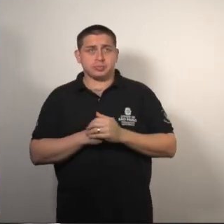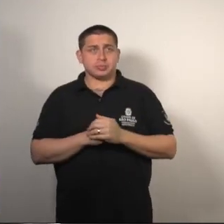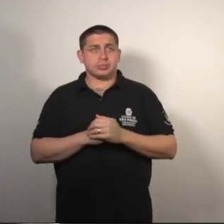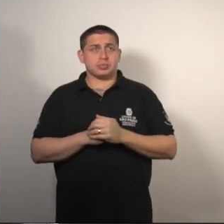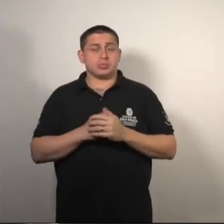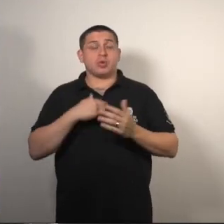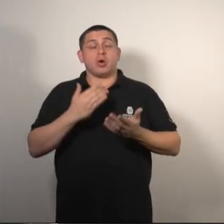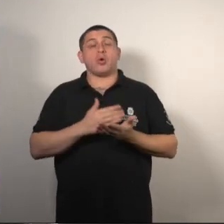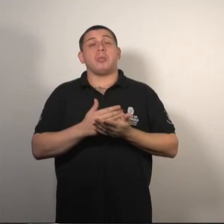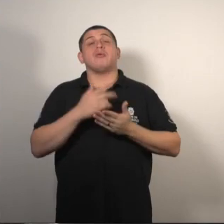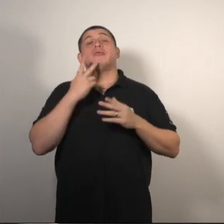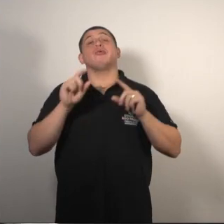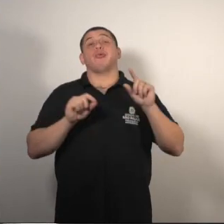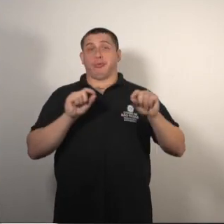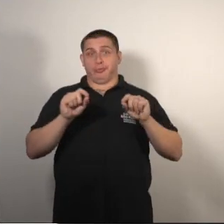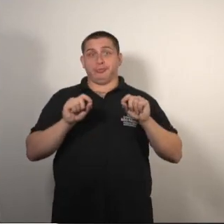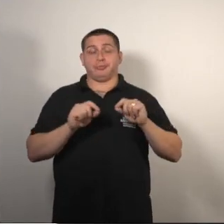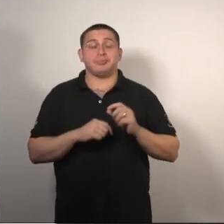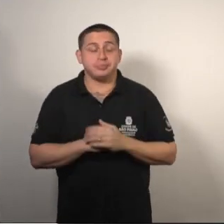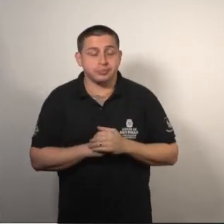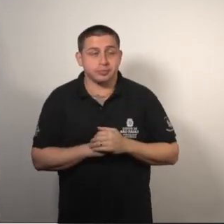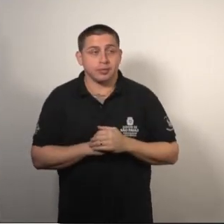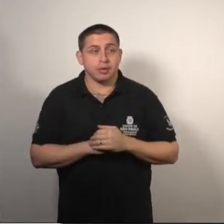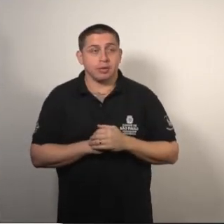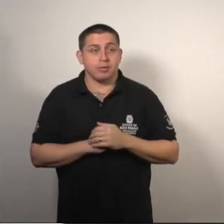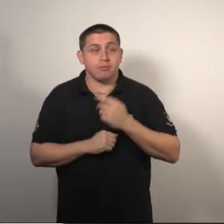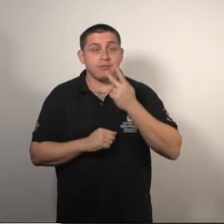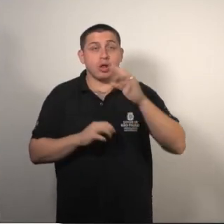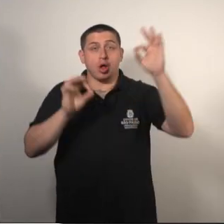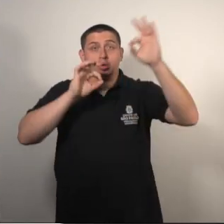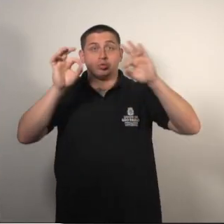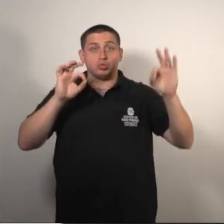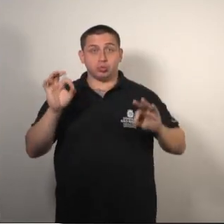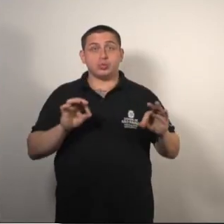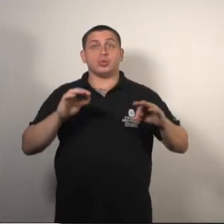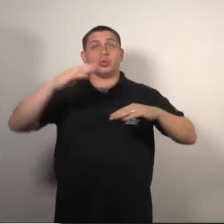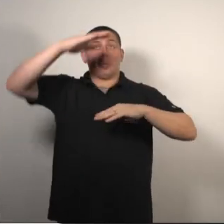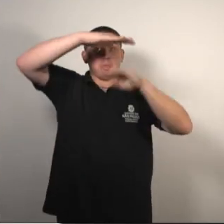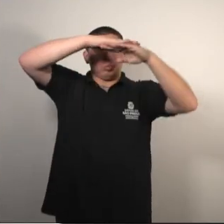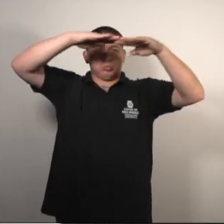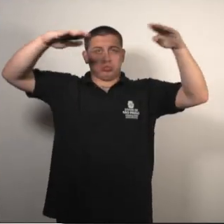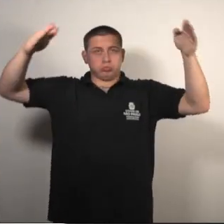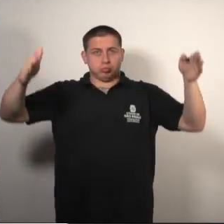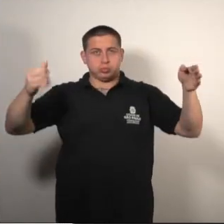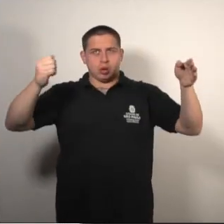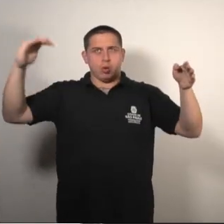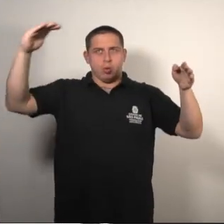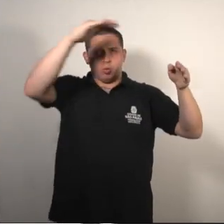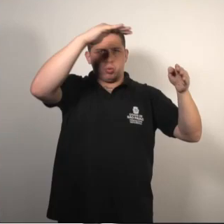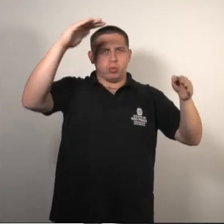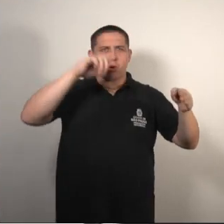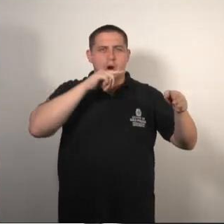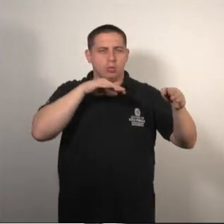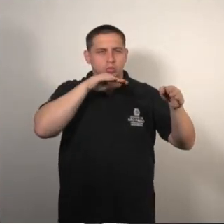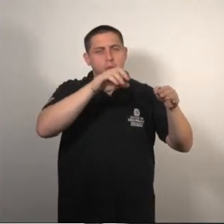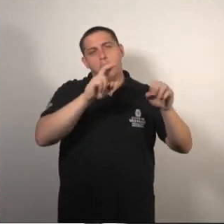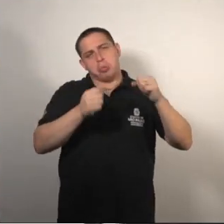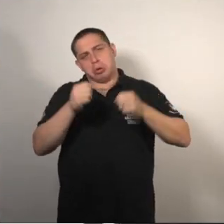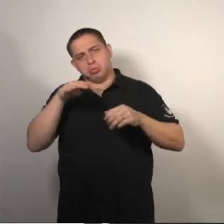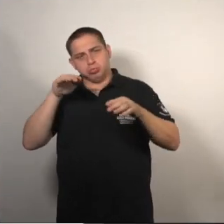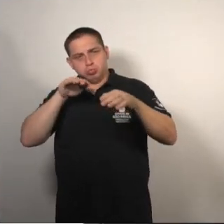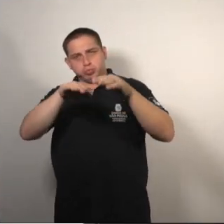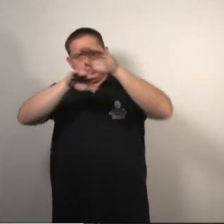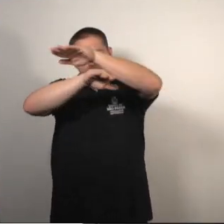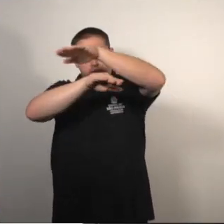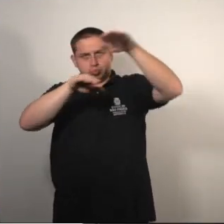começar a falar, o nosso programa é de manutenção de pontes e viadutos, e a gente fala que é um programa, na verdade, a gente chama de obras de